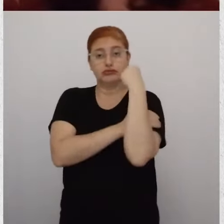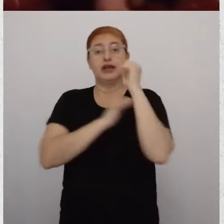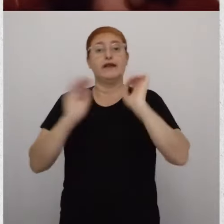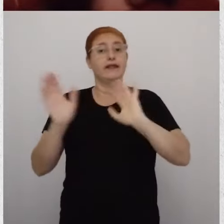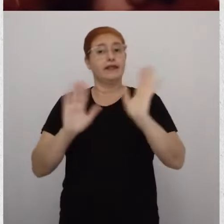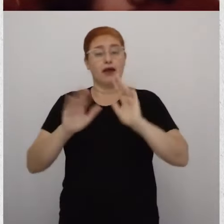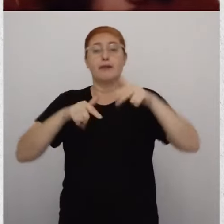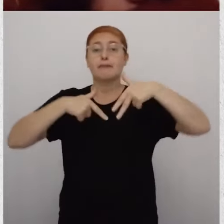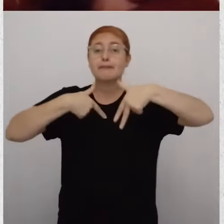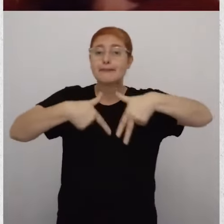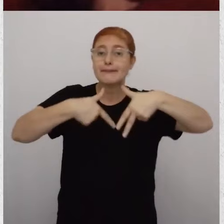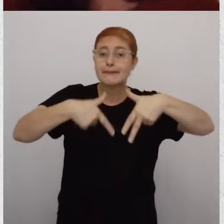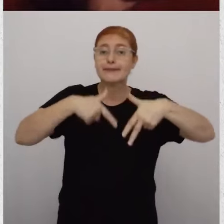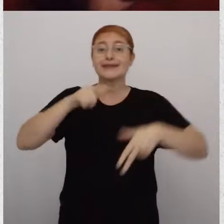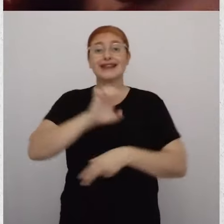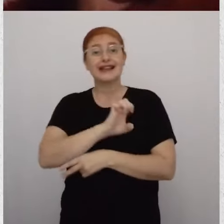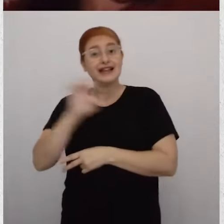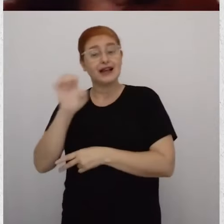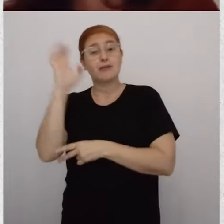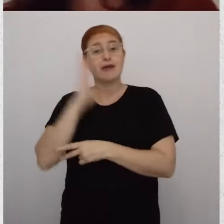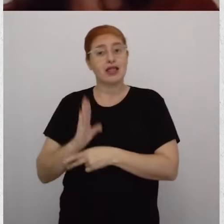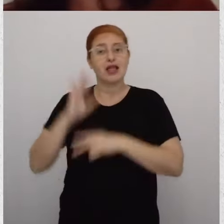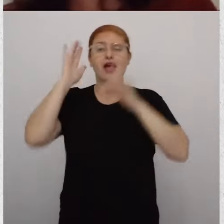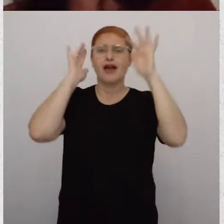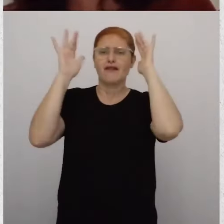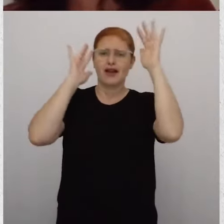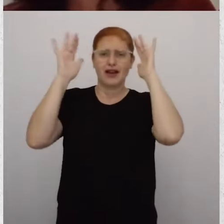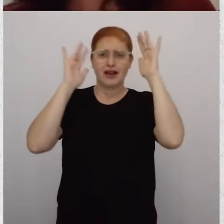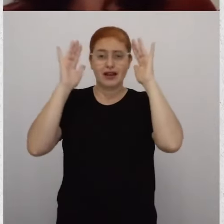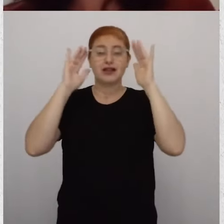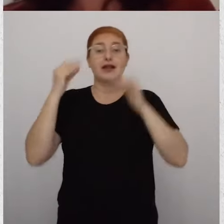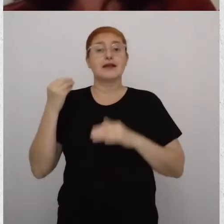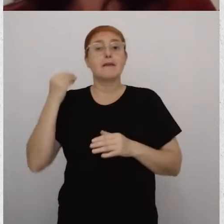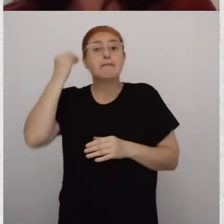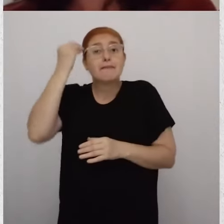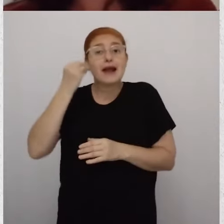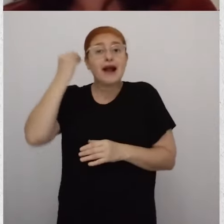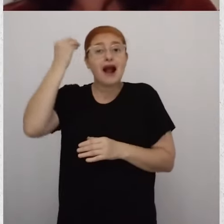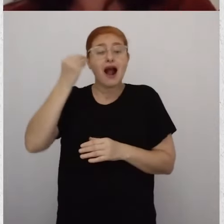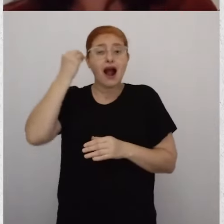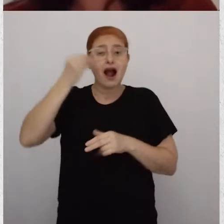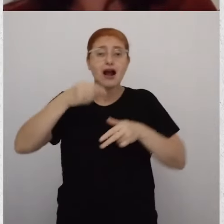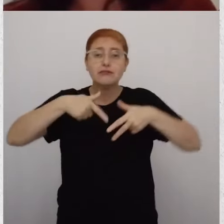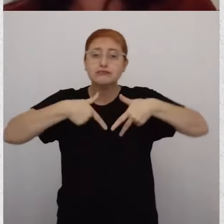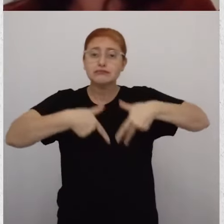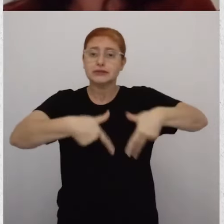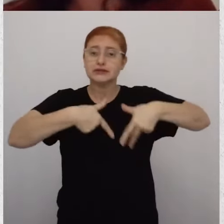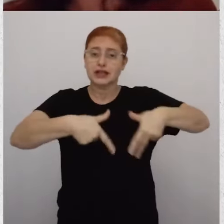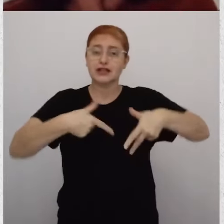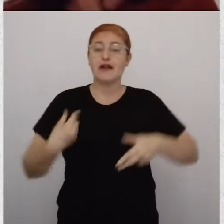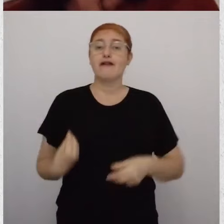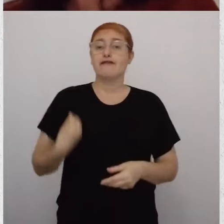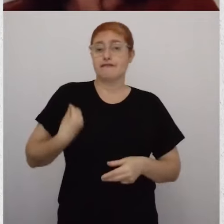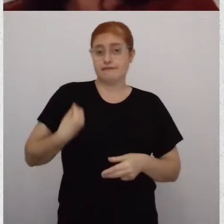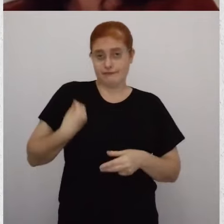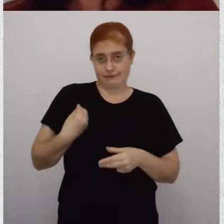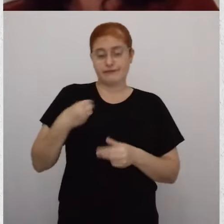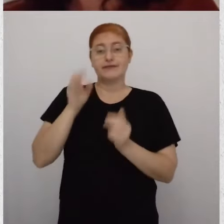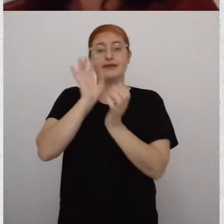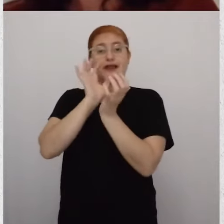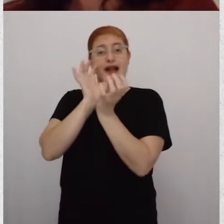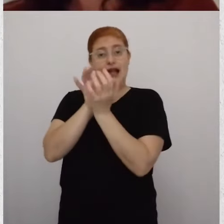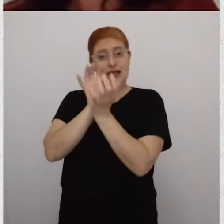militância de esquerda no Brasil, só que refletido a partir da experiência de militantes que estão no Recife, né?